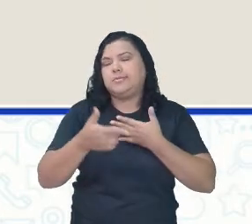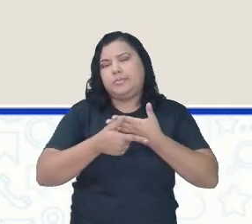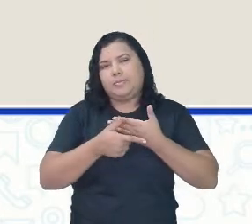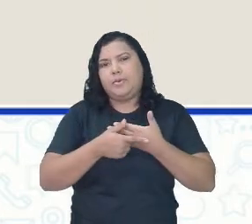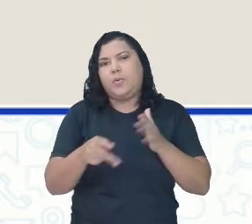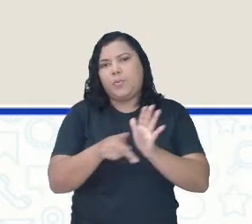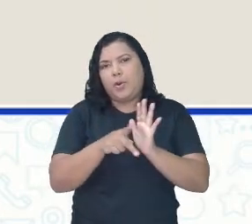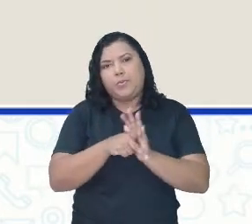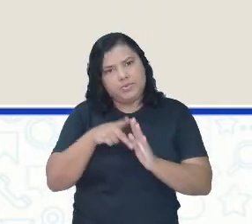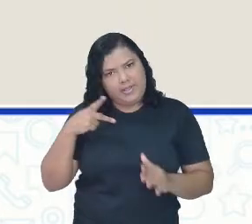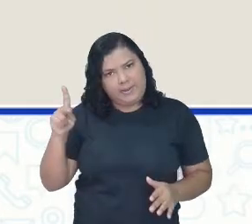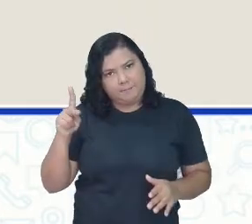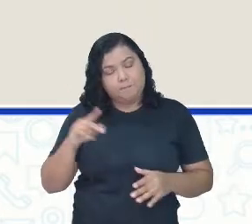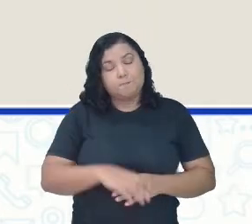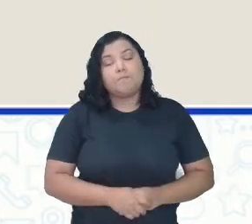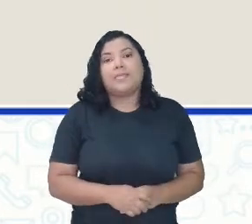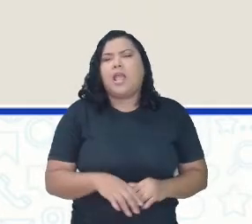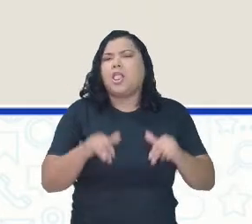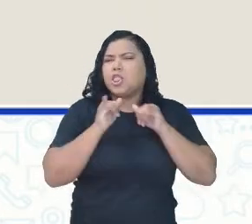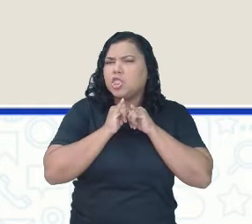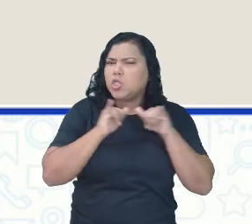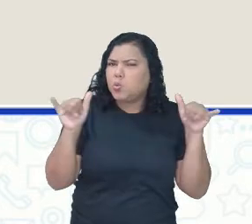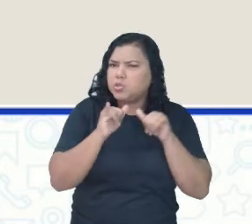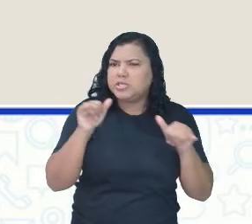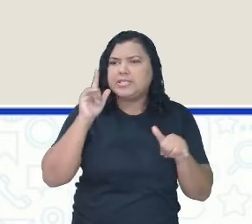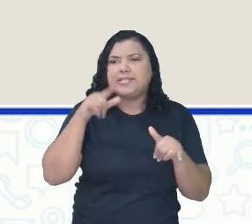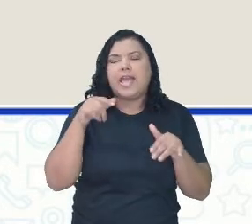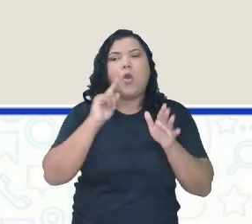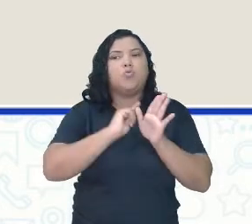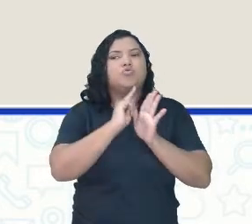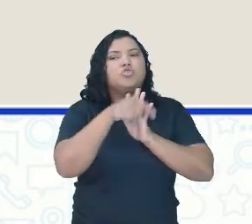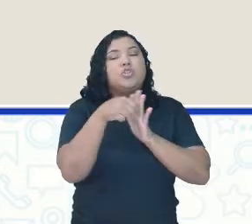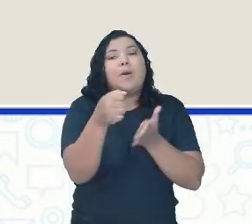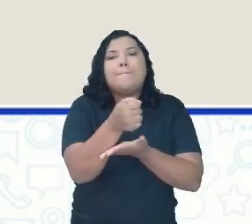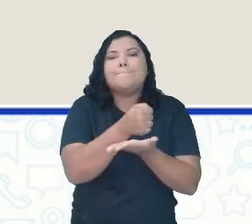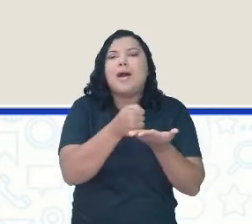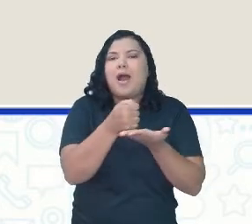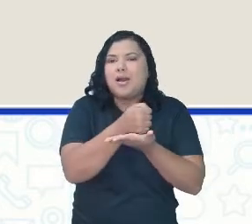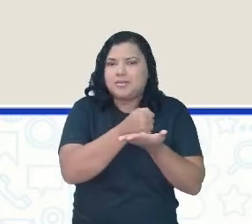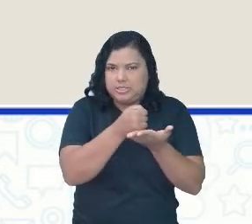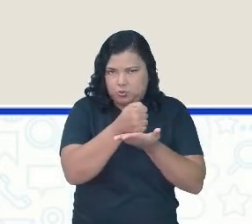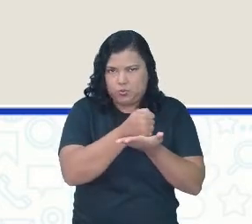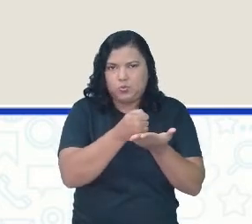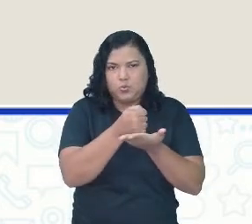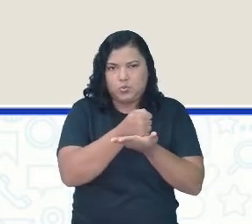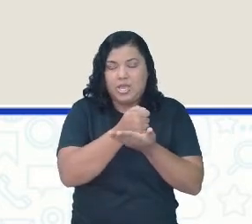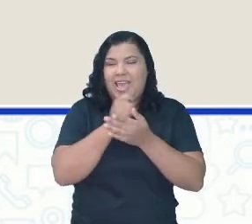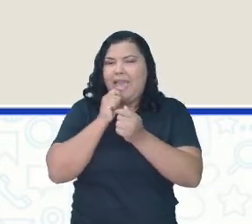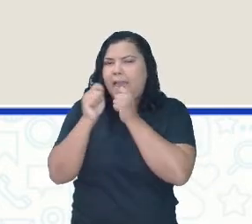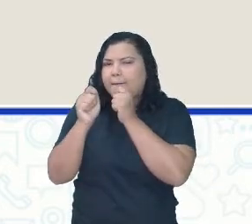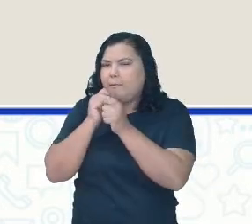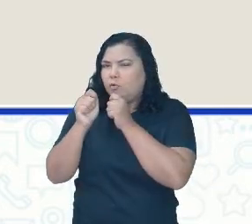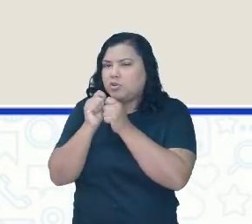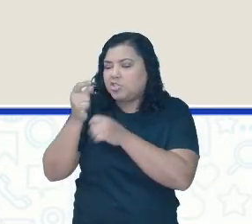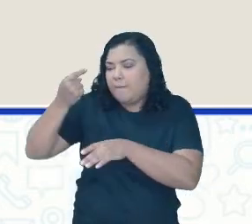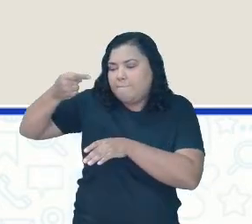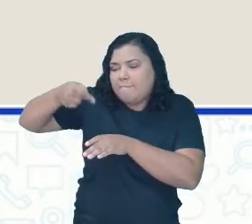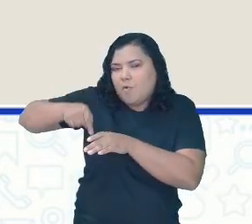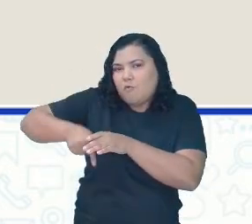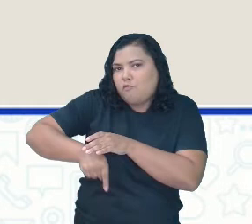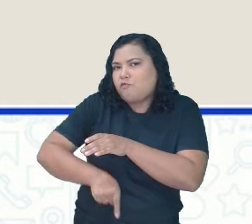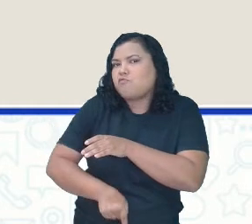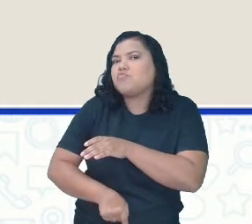A notícia é um gênero base do jornalismo. A reportagem é a notícia mais aprofundada e